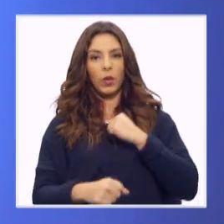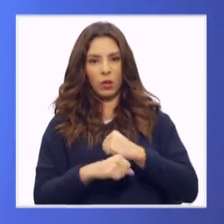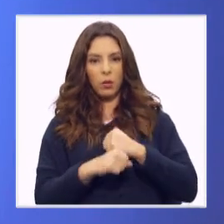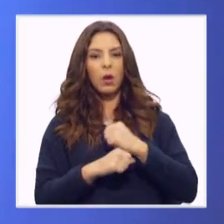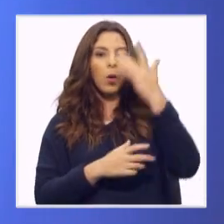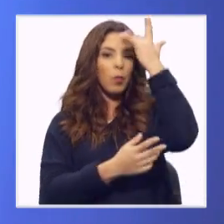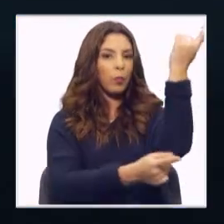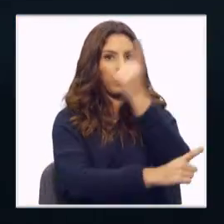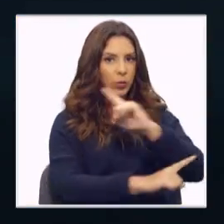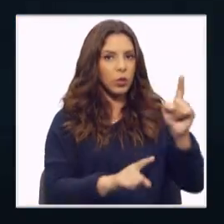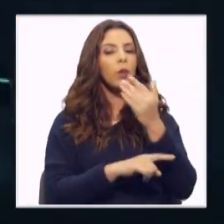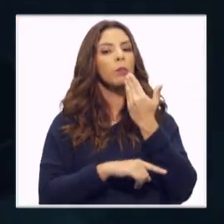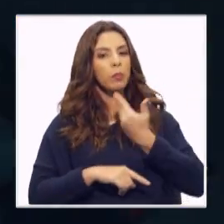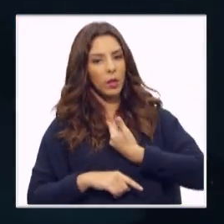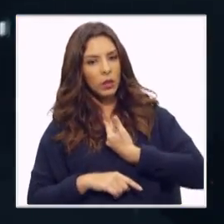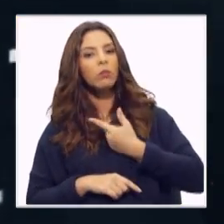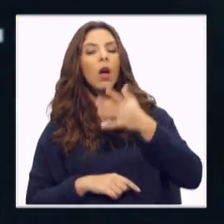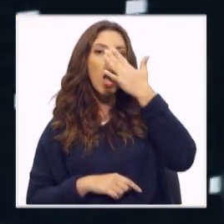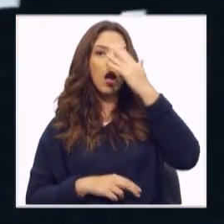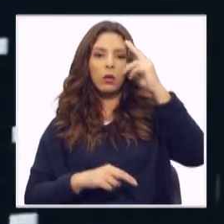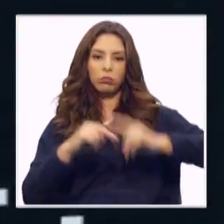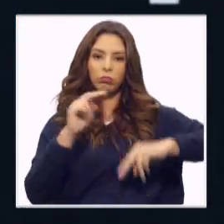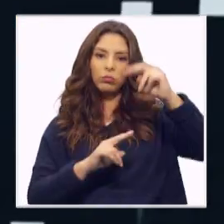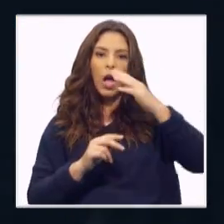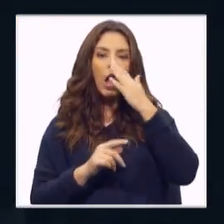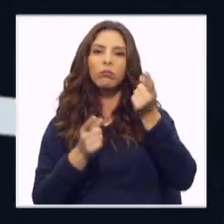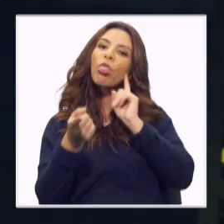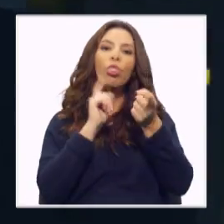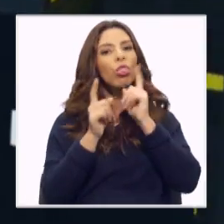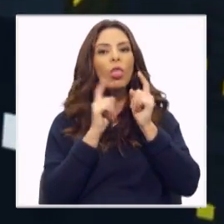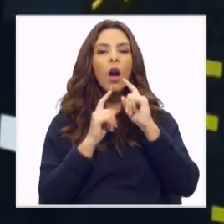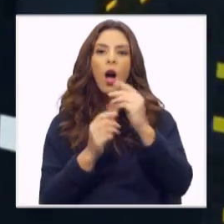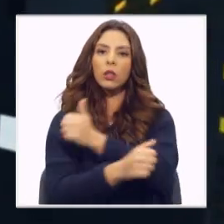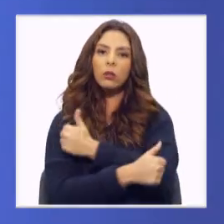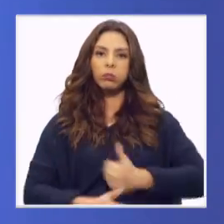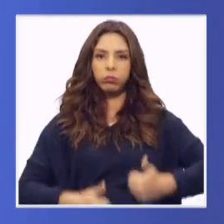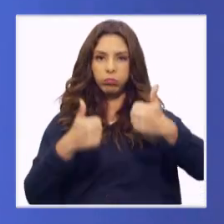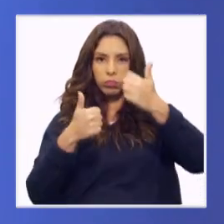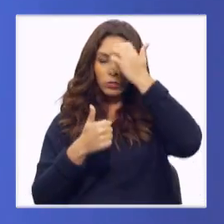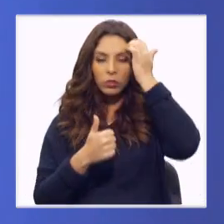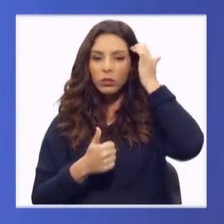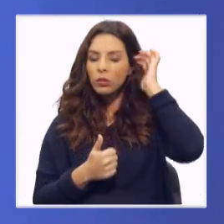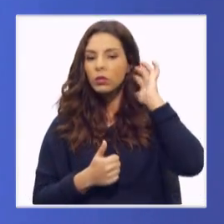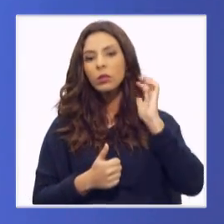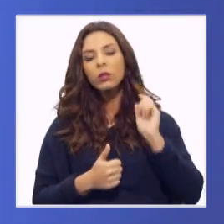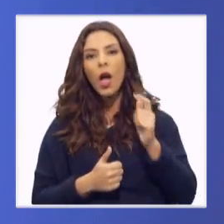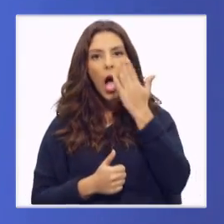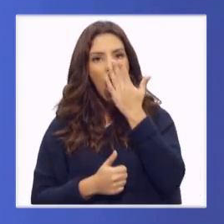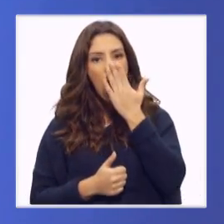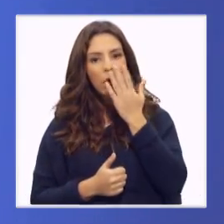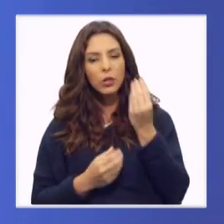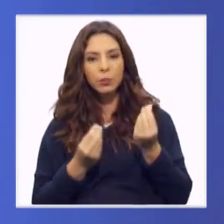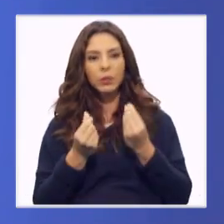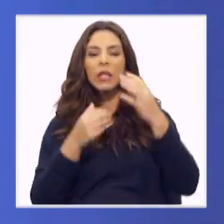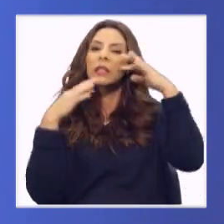Foi um trabalho que a professora pediu, em que o tema era fazer uma cidade, uma animação numa cidade, que era em low poly, que era